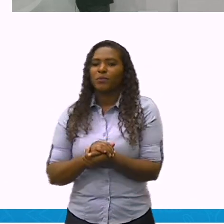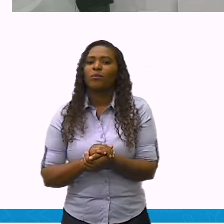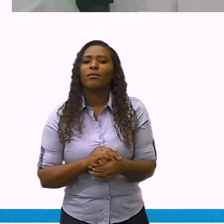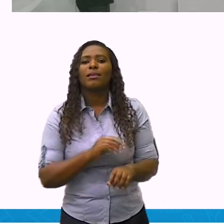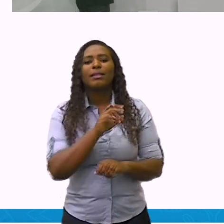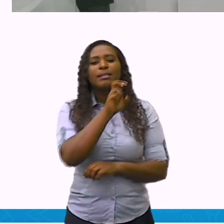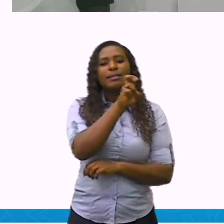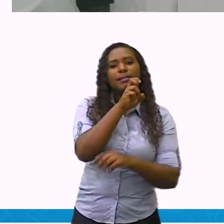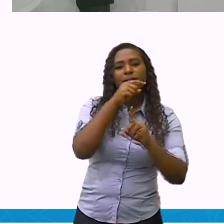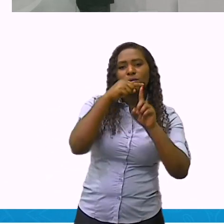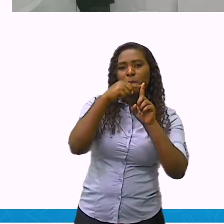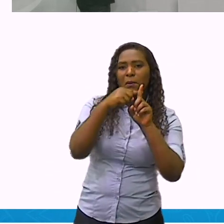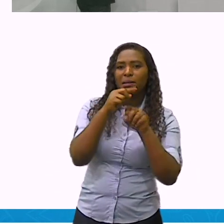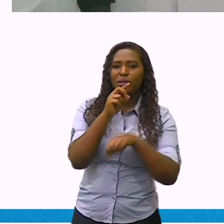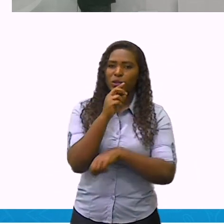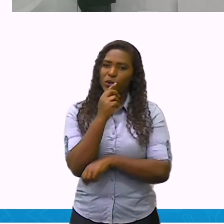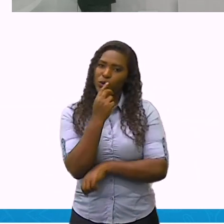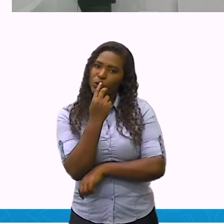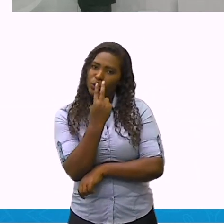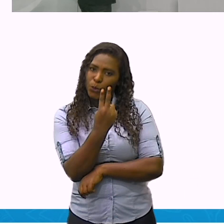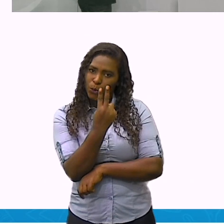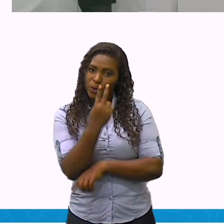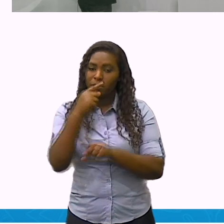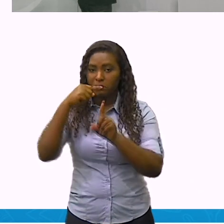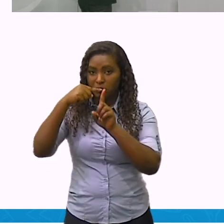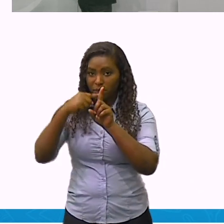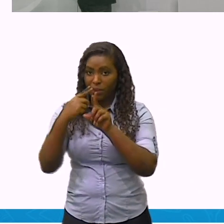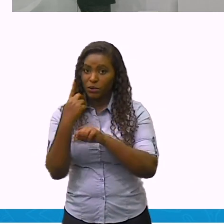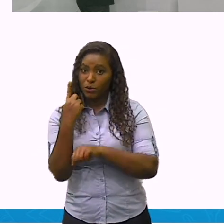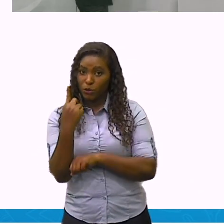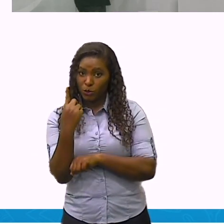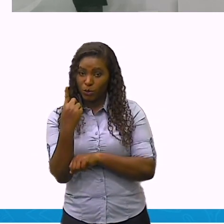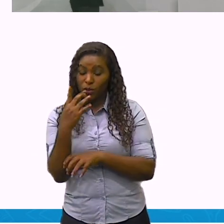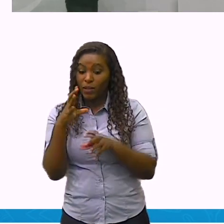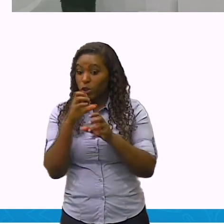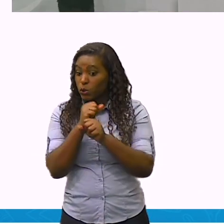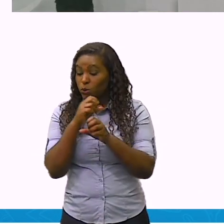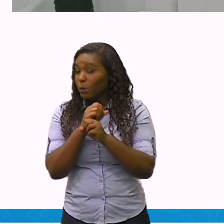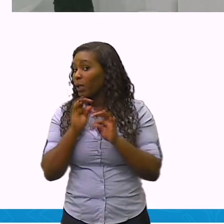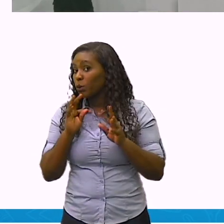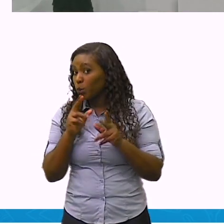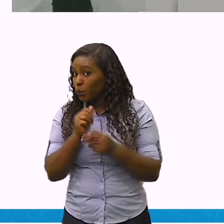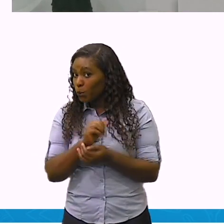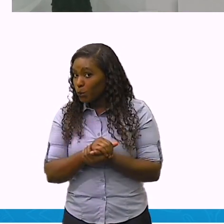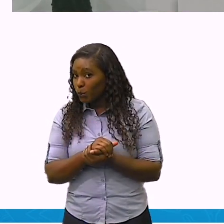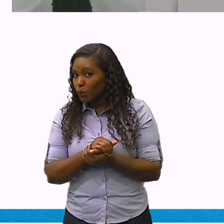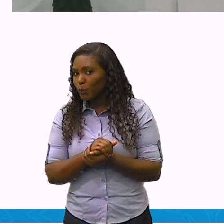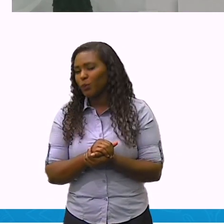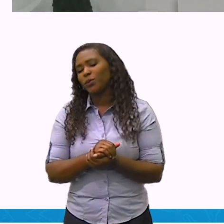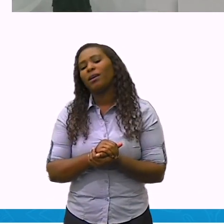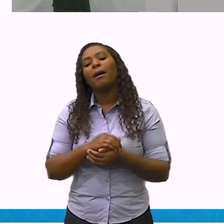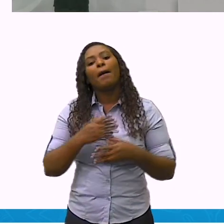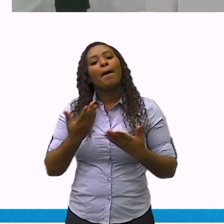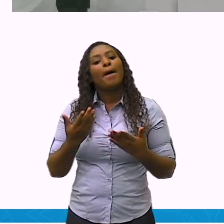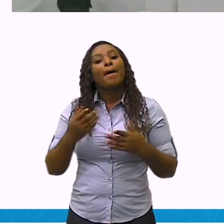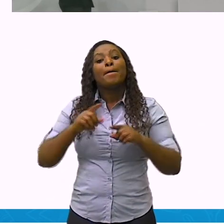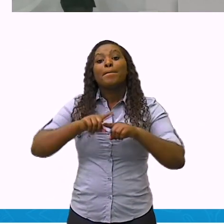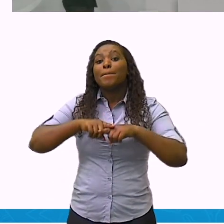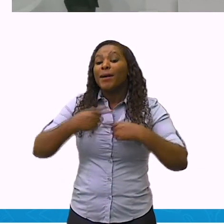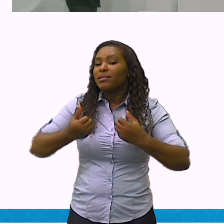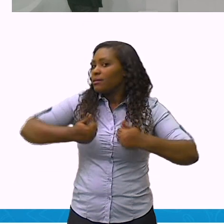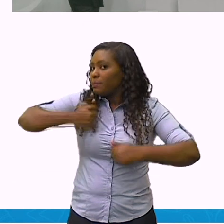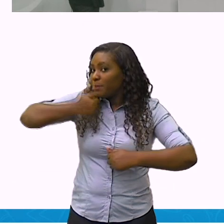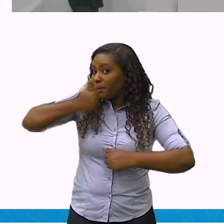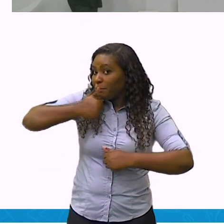mais 2 mais 1. Vai dar igual a quanto? Mas nós vamos primeiro